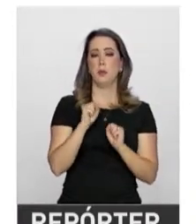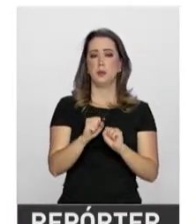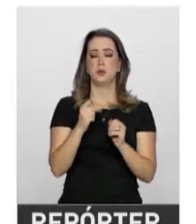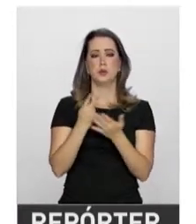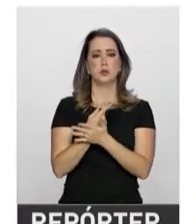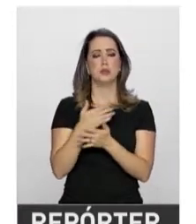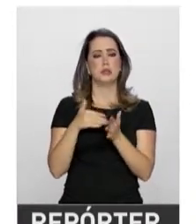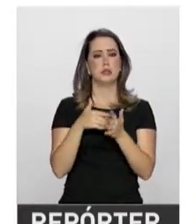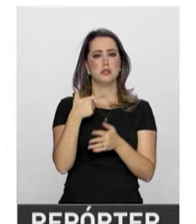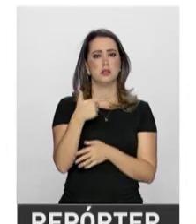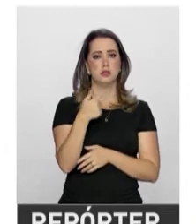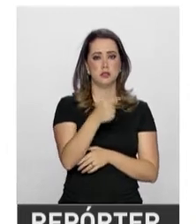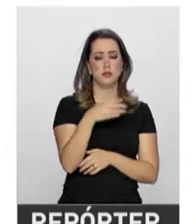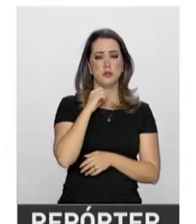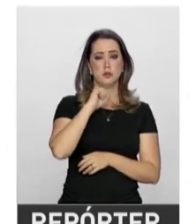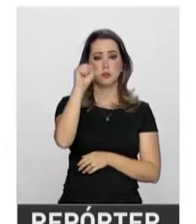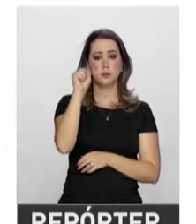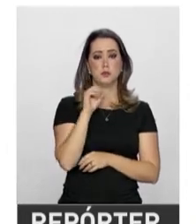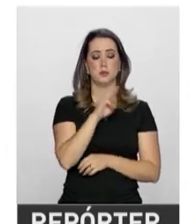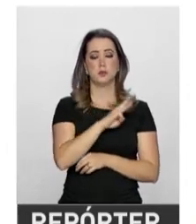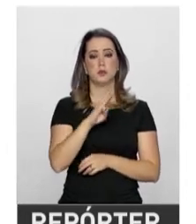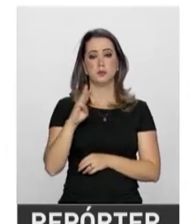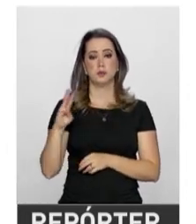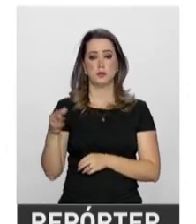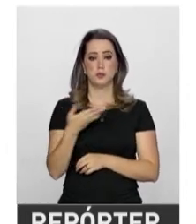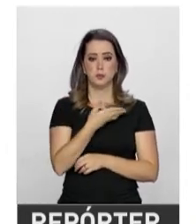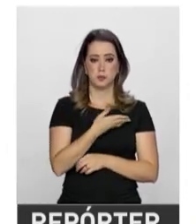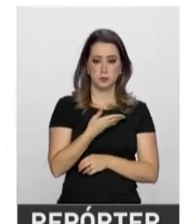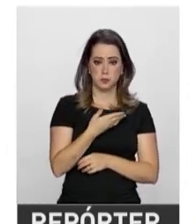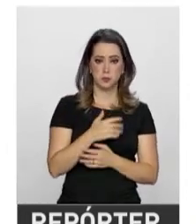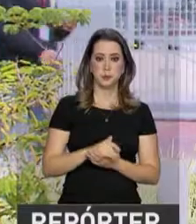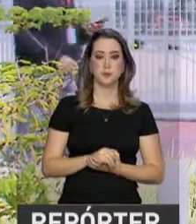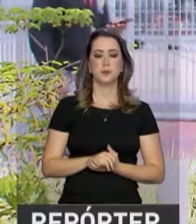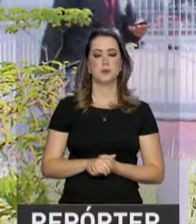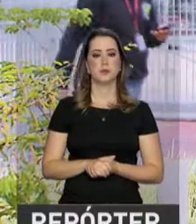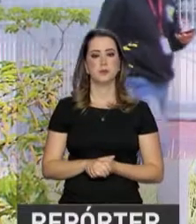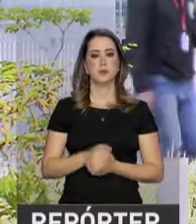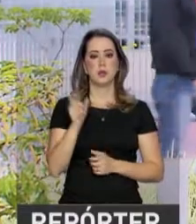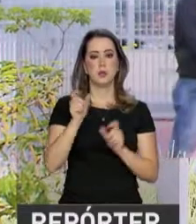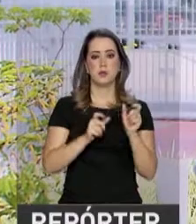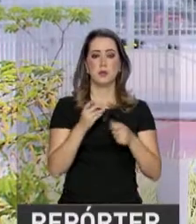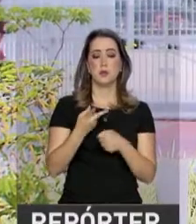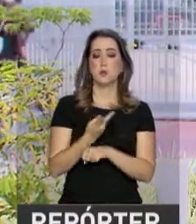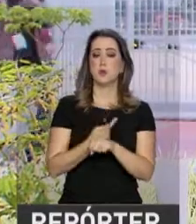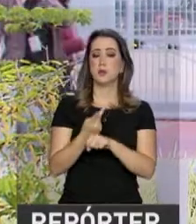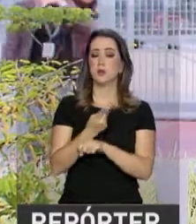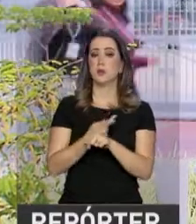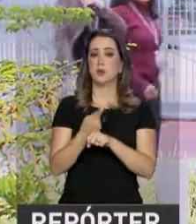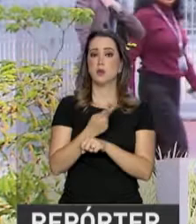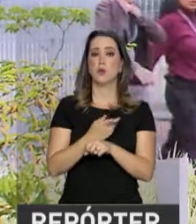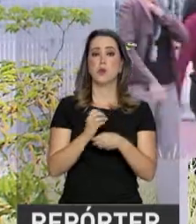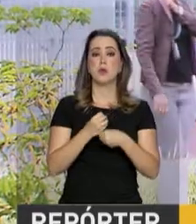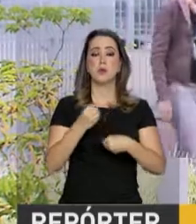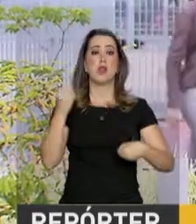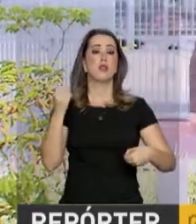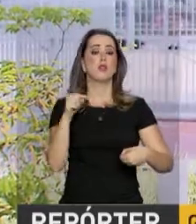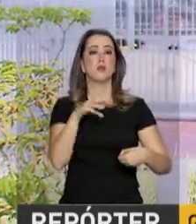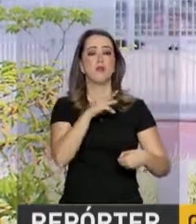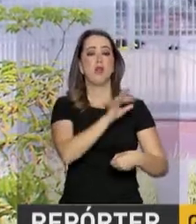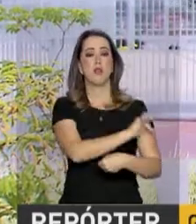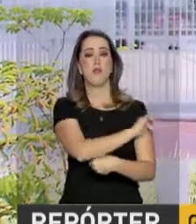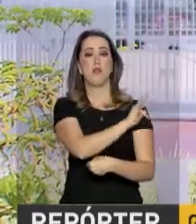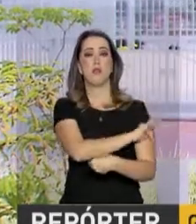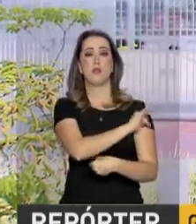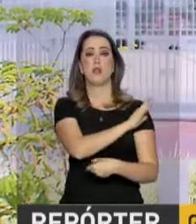até o dia 27 de abril na página do exame na internet os candidatos que buscam a certificação do ensino fundamental